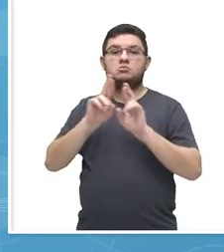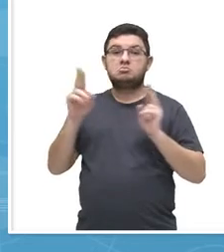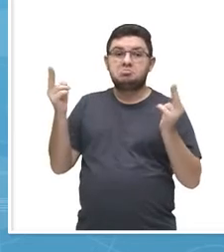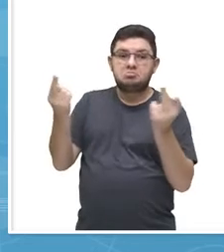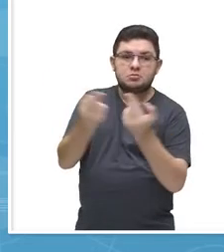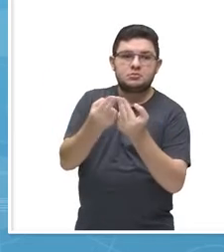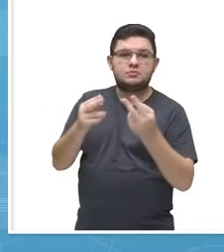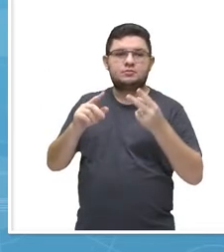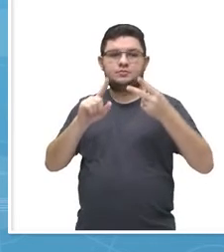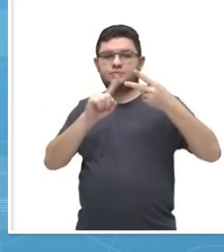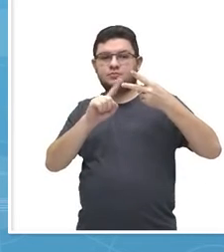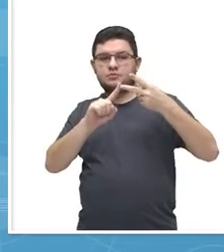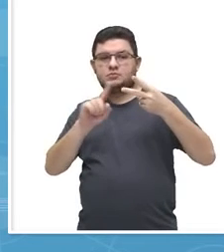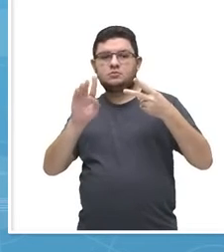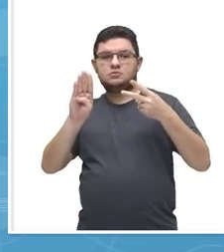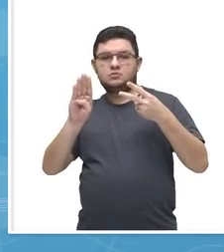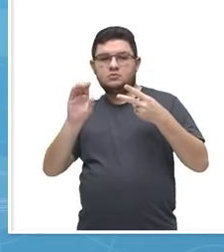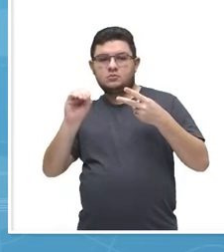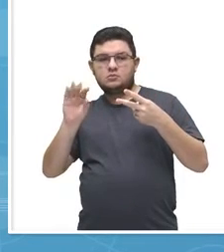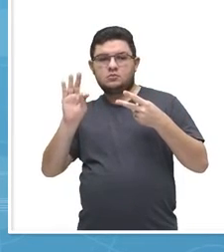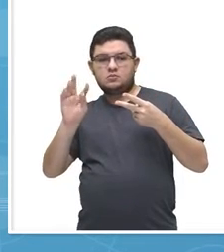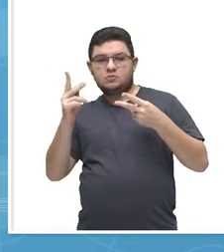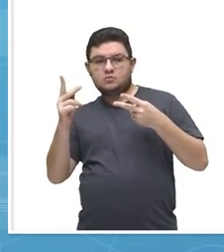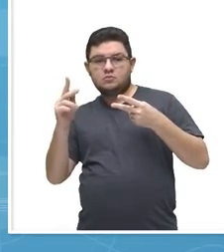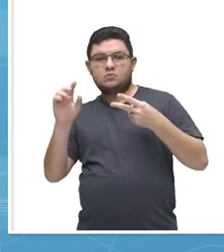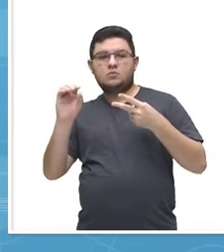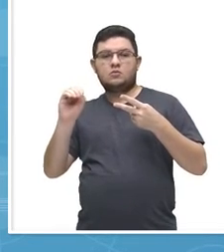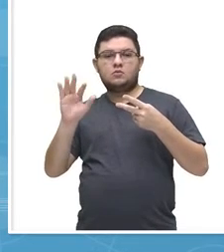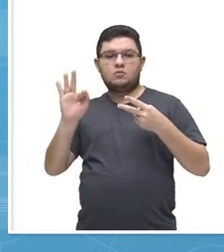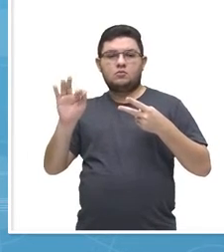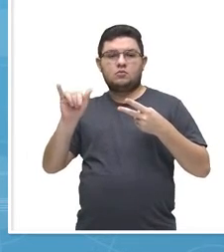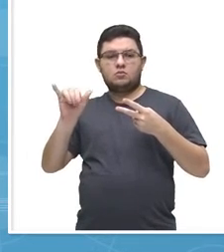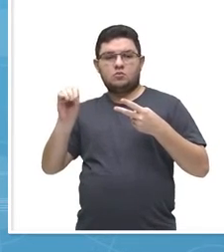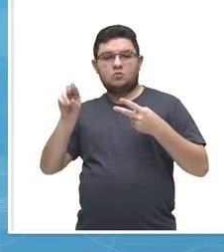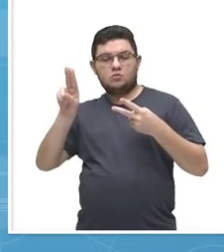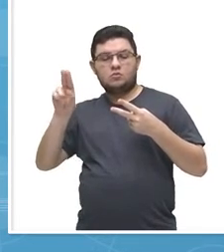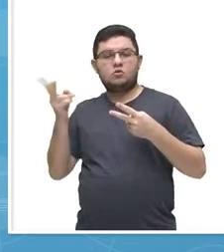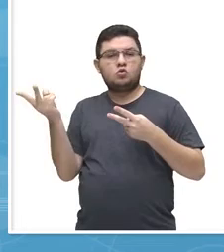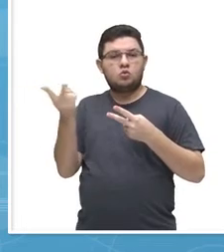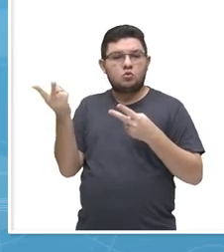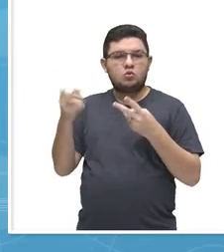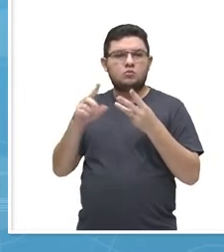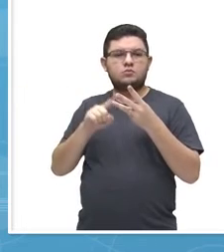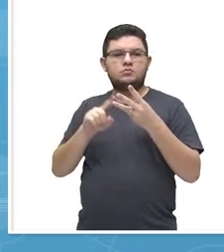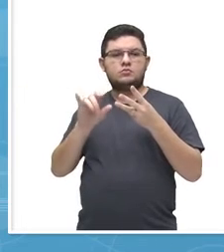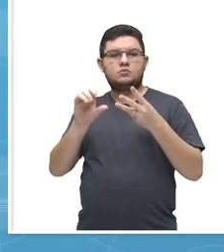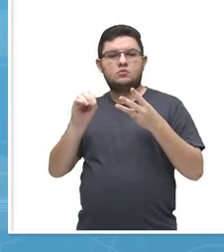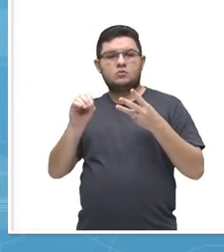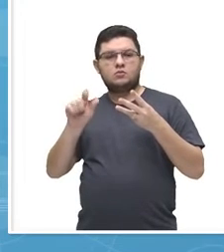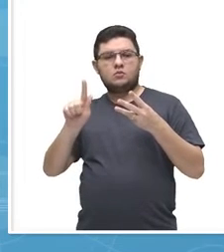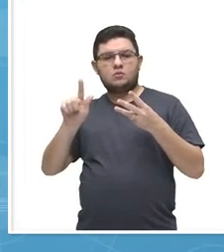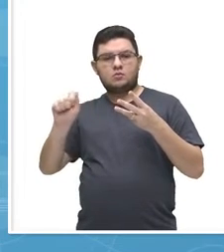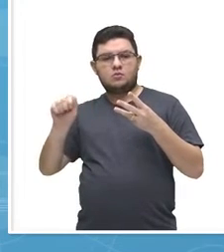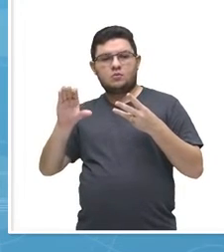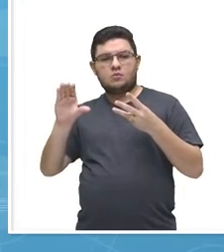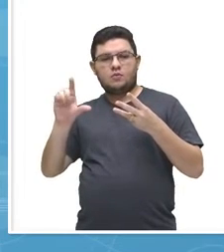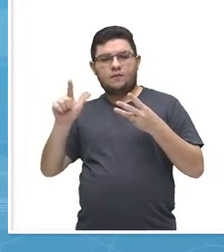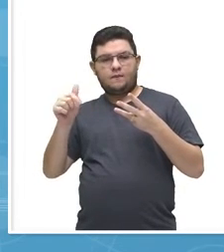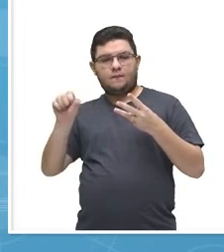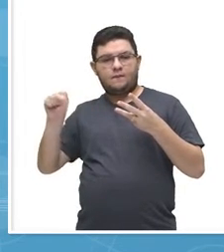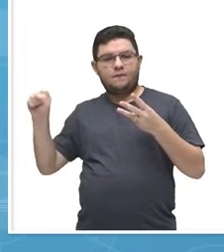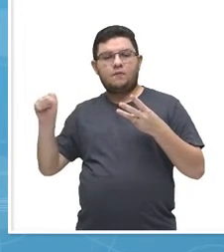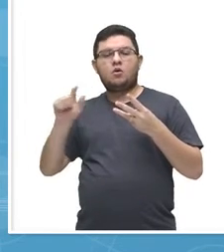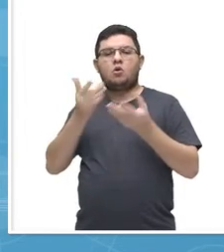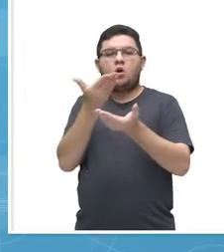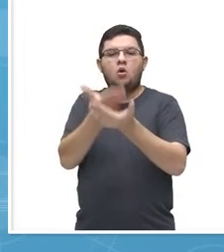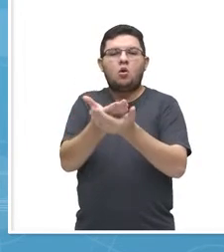Yoga Class, aula de yoga. Wonderful, maravilha, maravilhoso. Professional